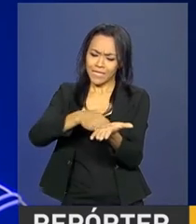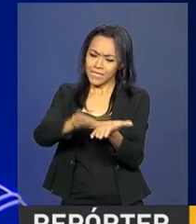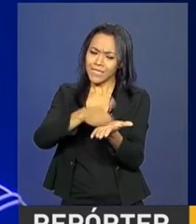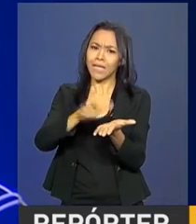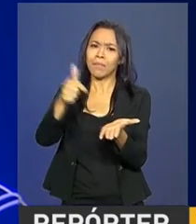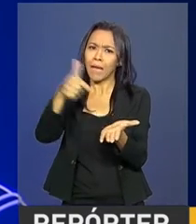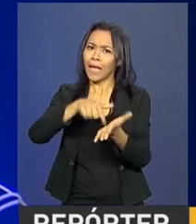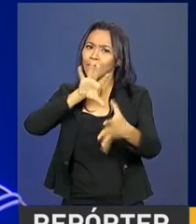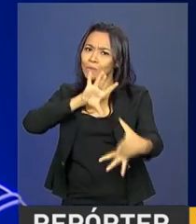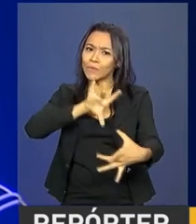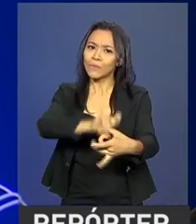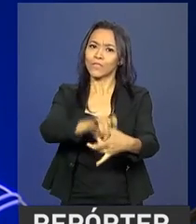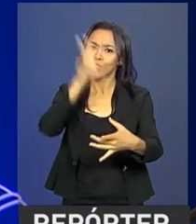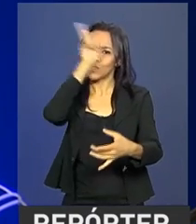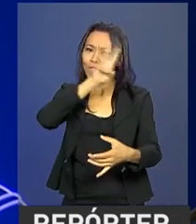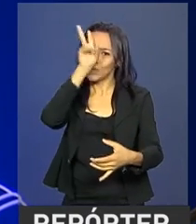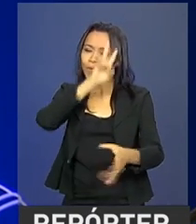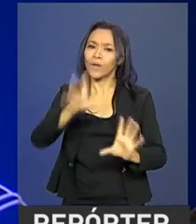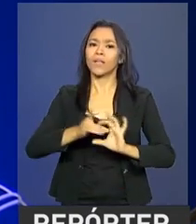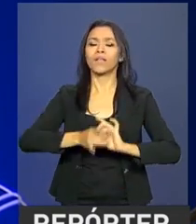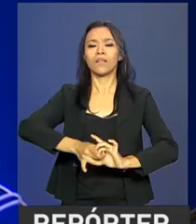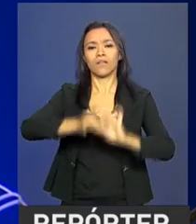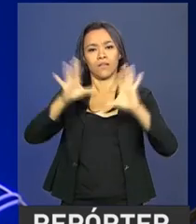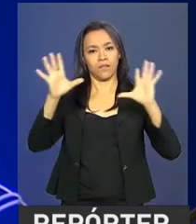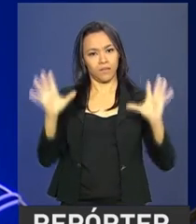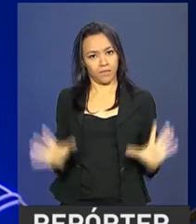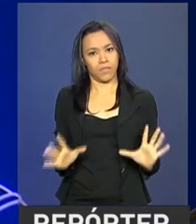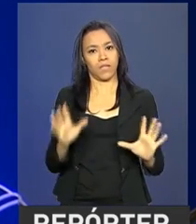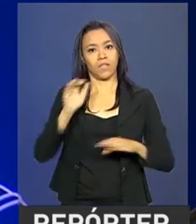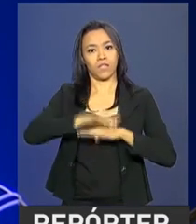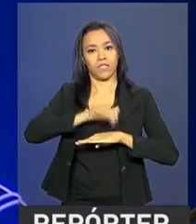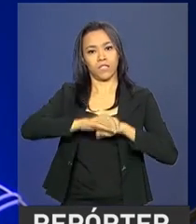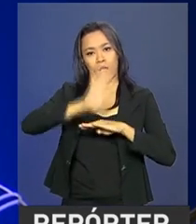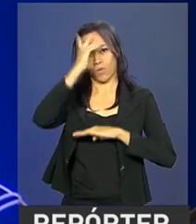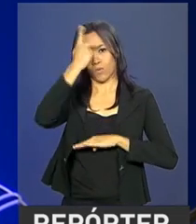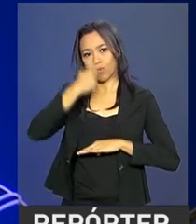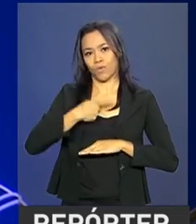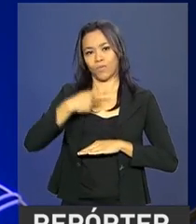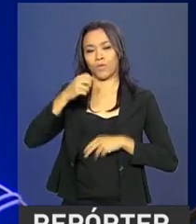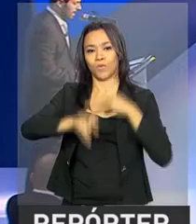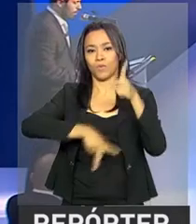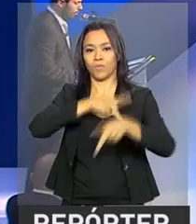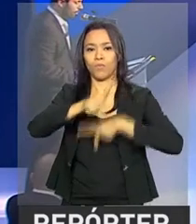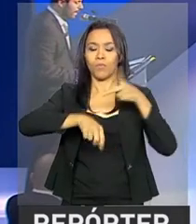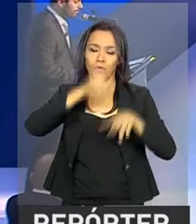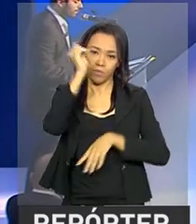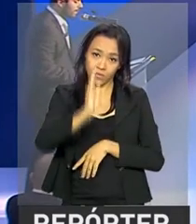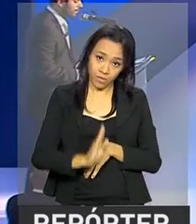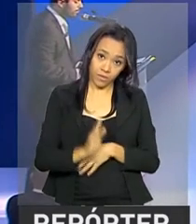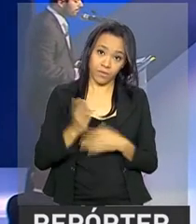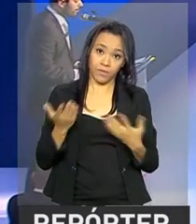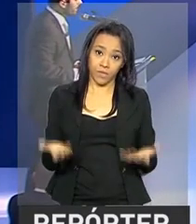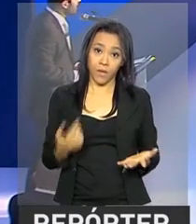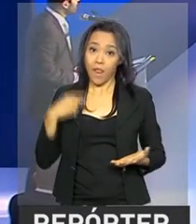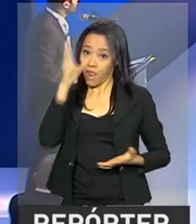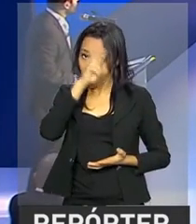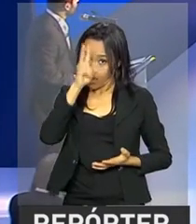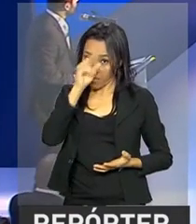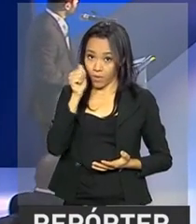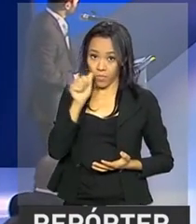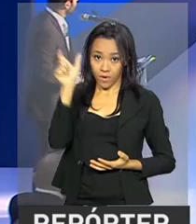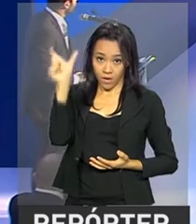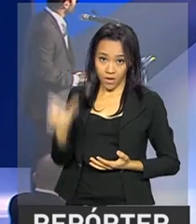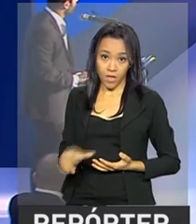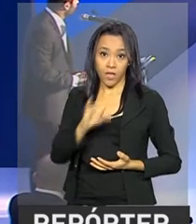liberdade e emancipação e autonomia do povo brasileiro como - lembra dona ivone lara